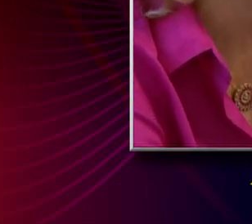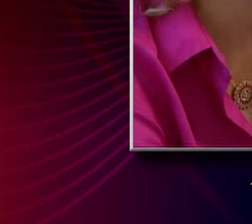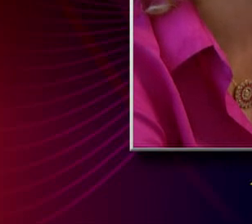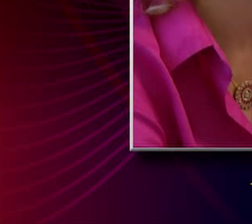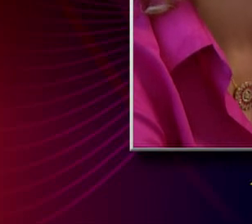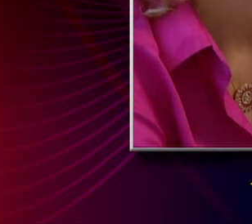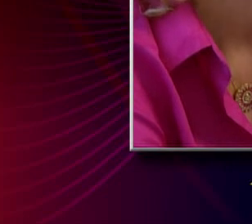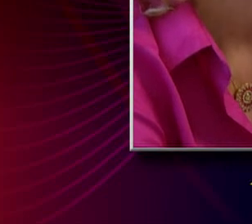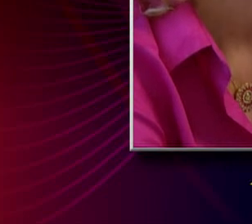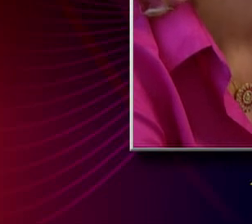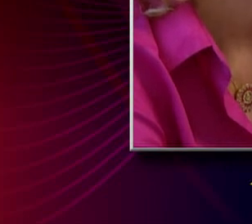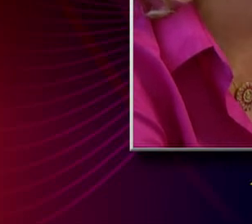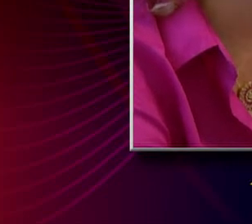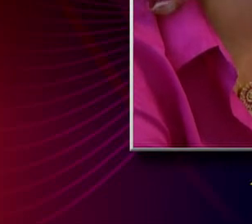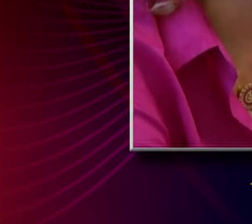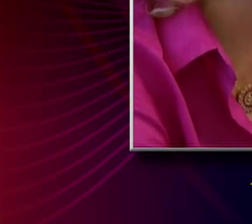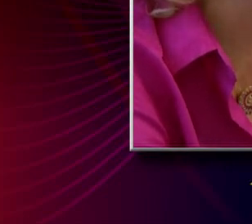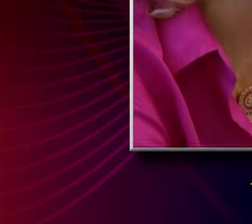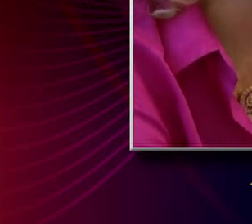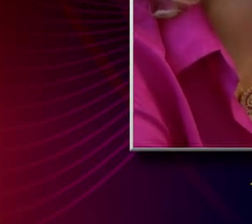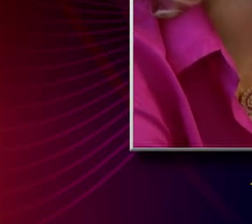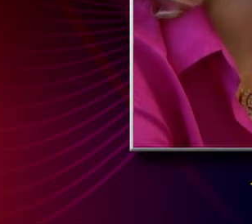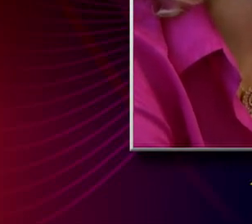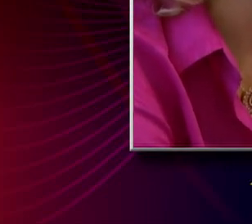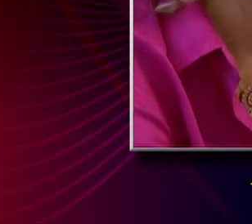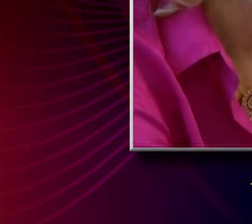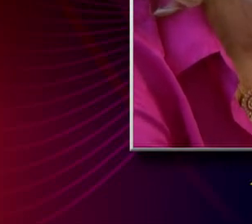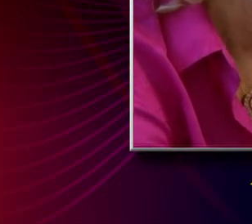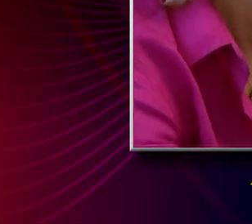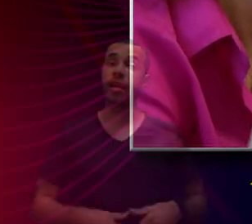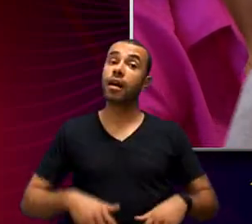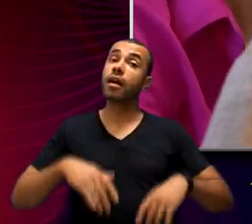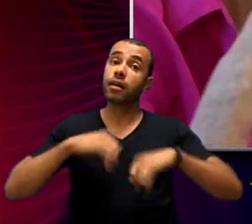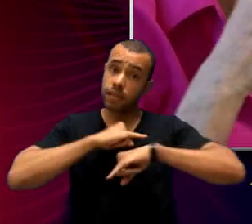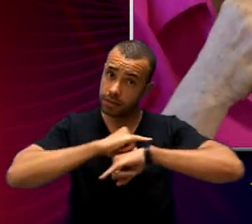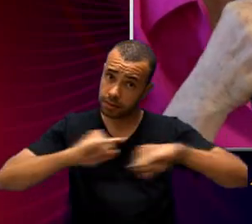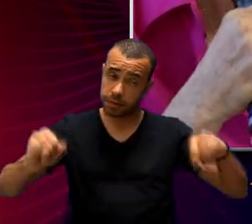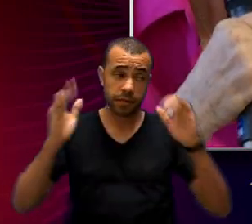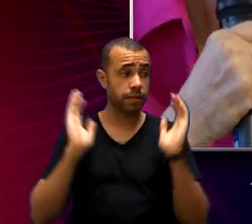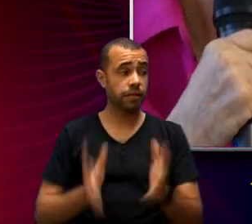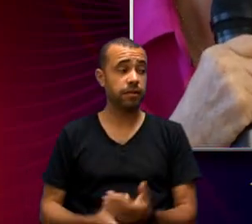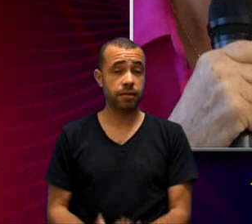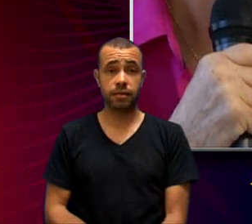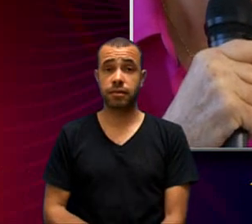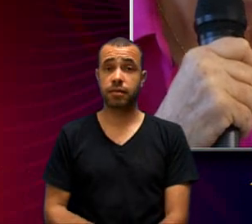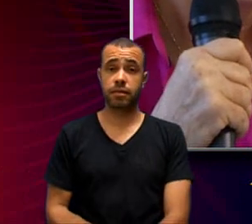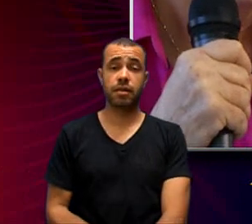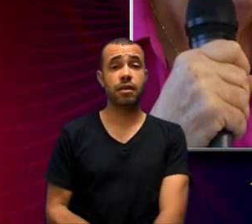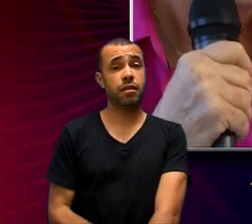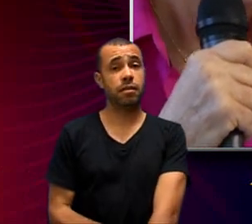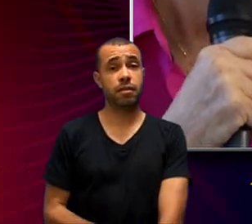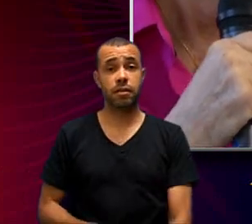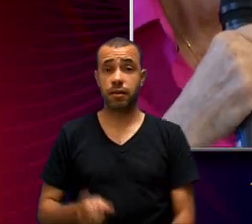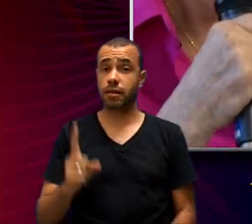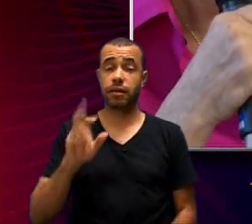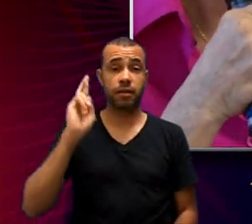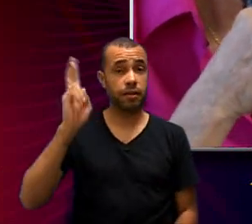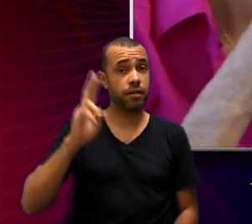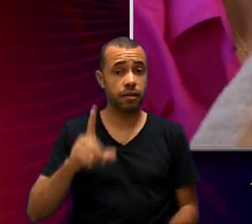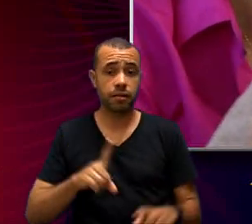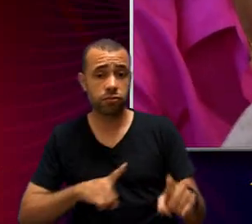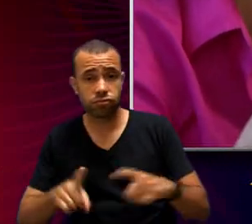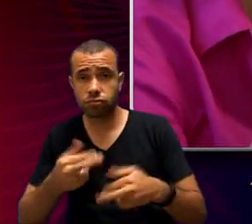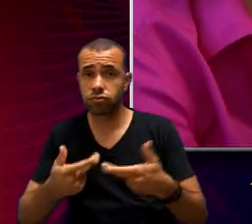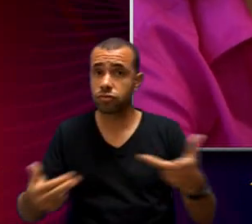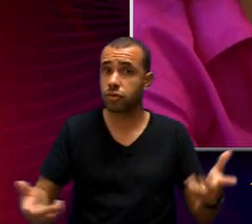a cidade. Previsão. Quando antes não se dizia. E foi nada. Informado, né? Para o administrador da Santa Casa, que vai ser feito. Eu não sei por que ele faz